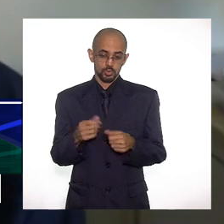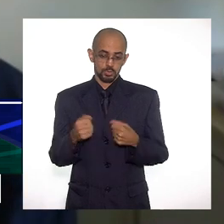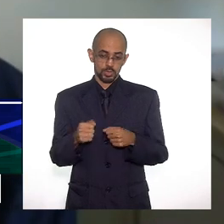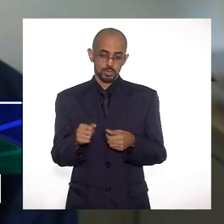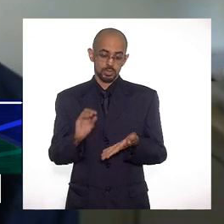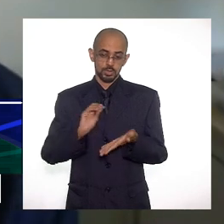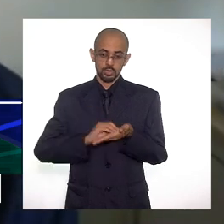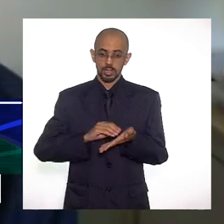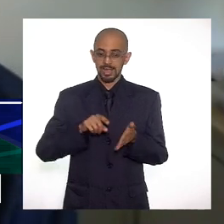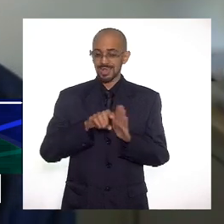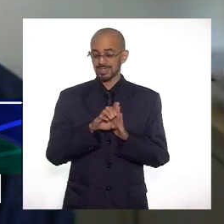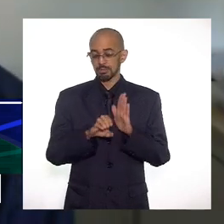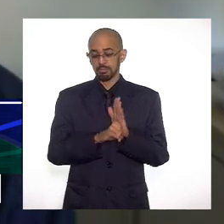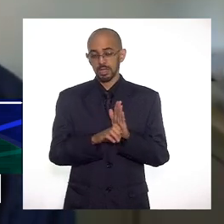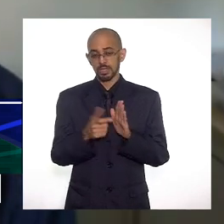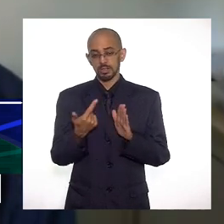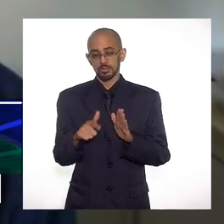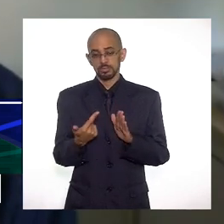não traz